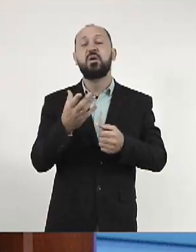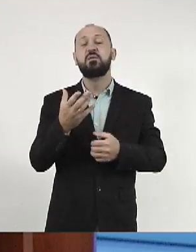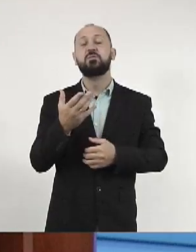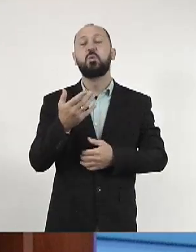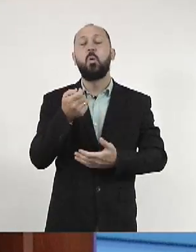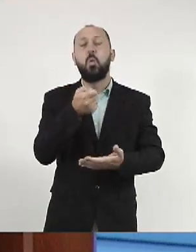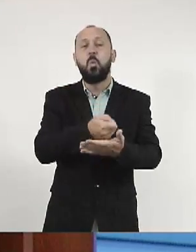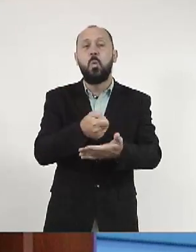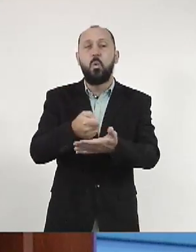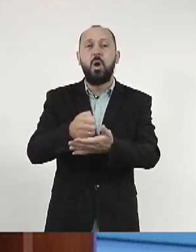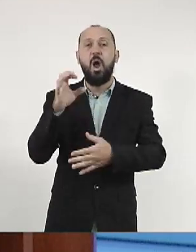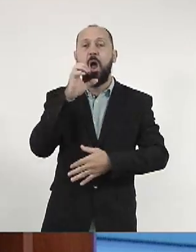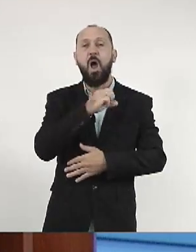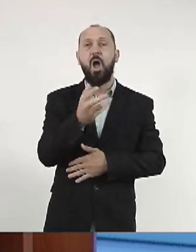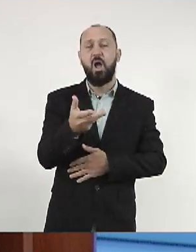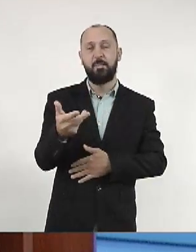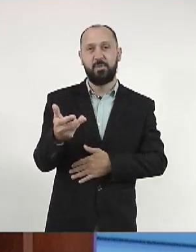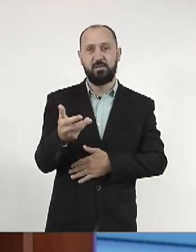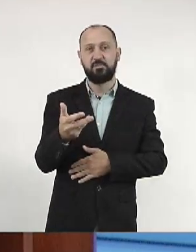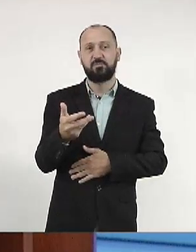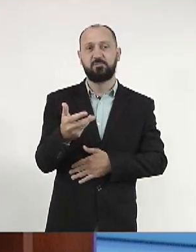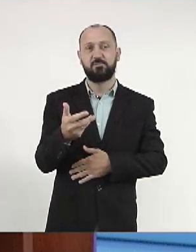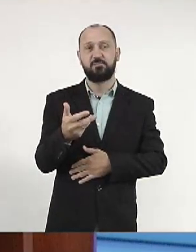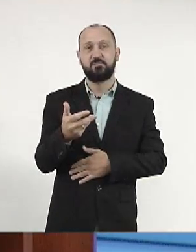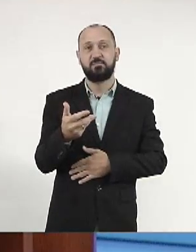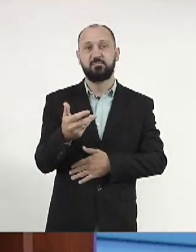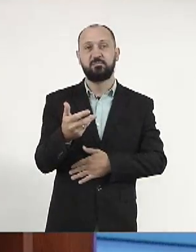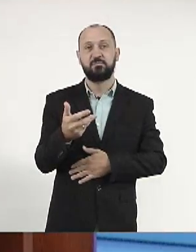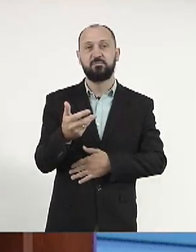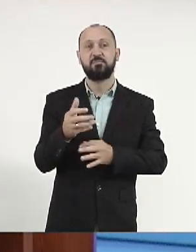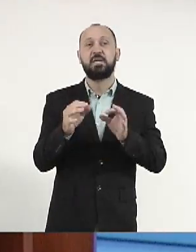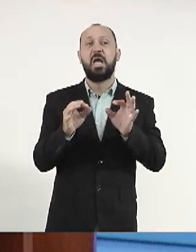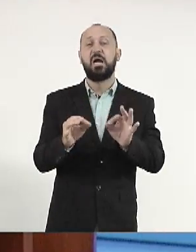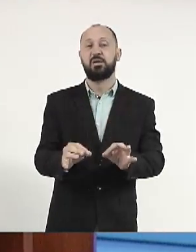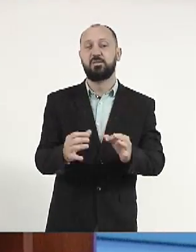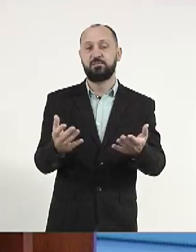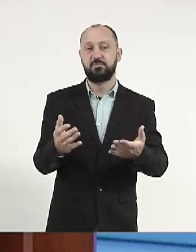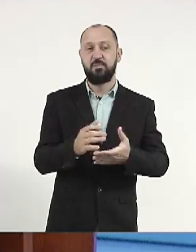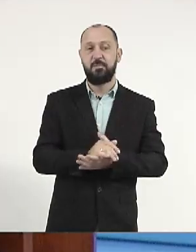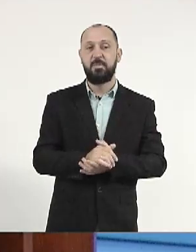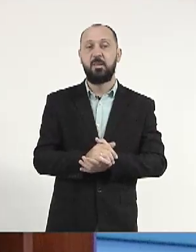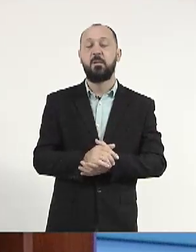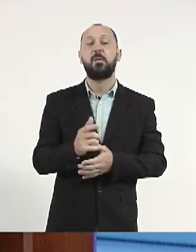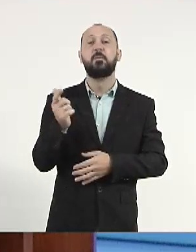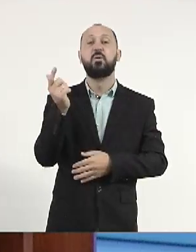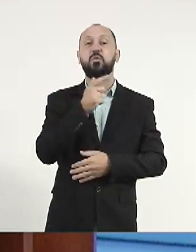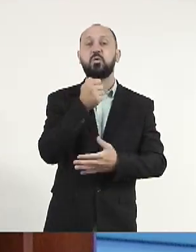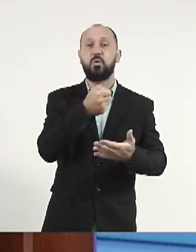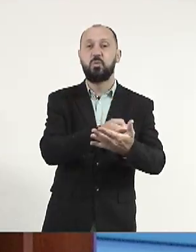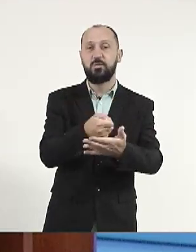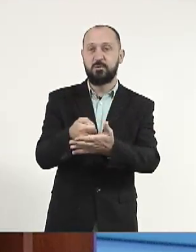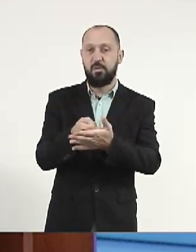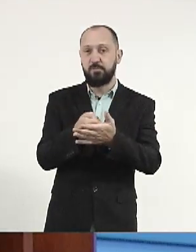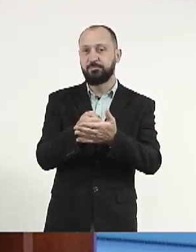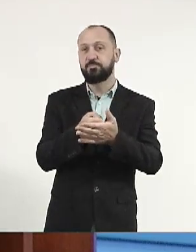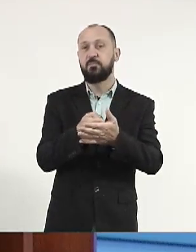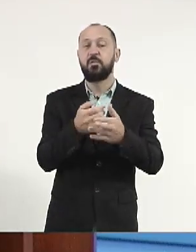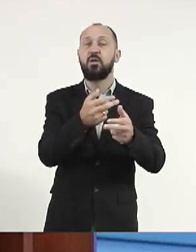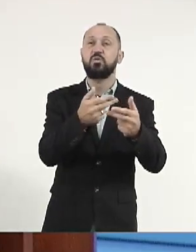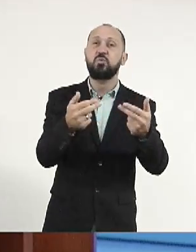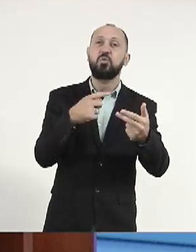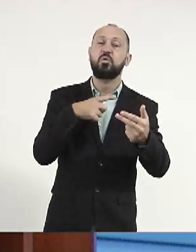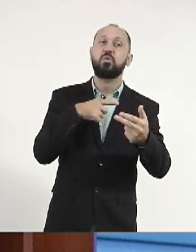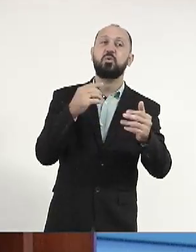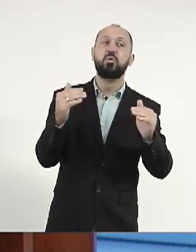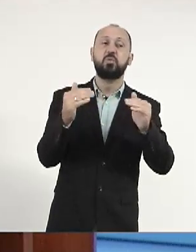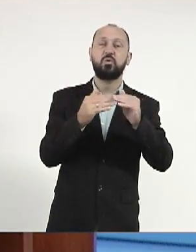muita rapidez e assertividade para garantir que as coisas